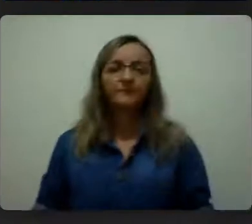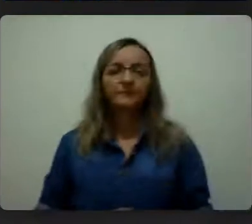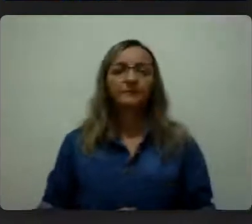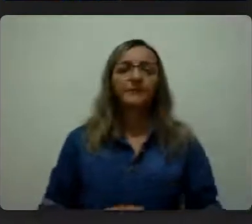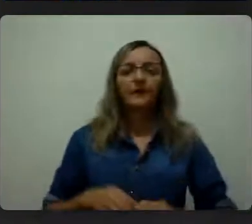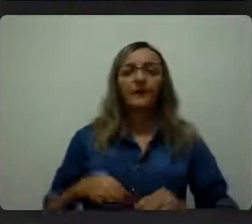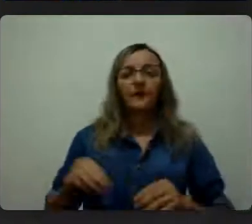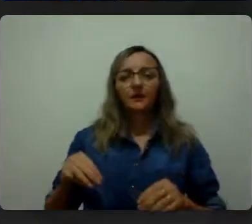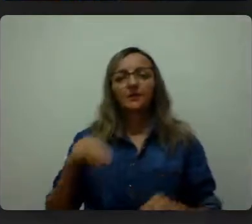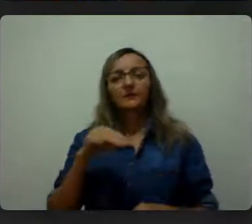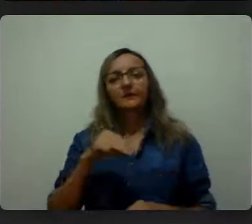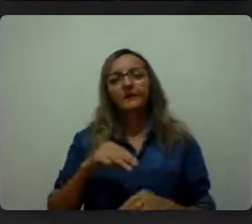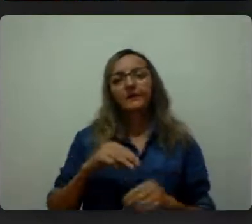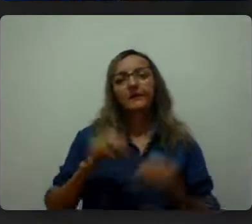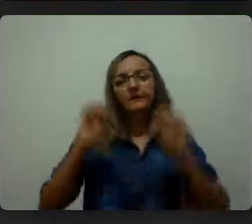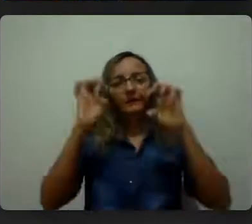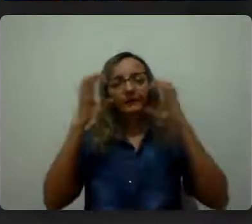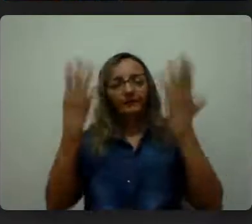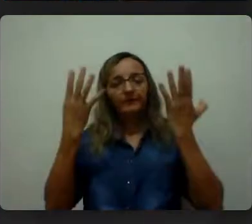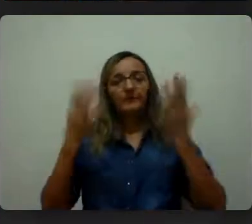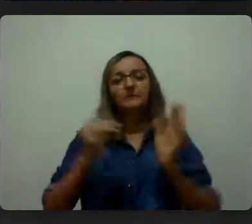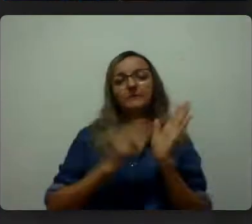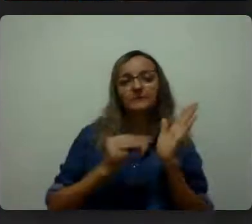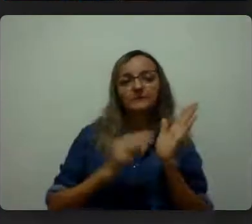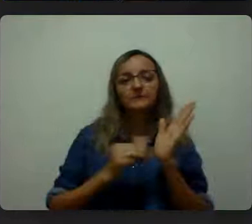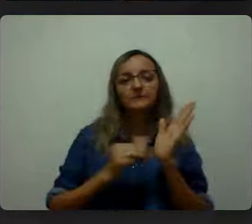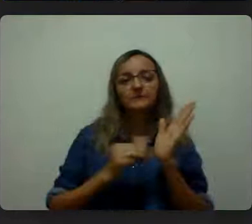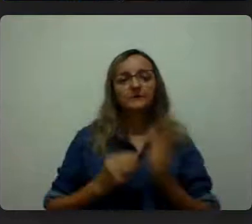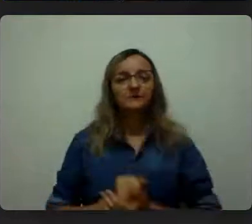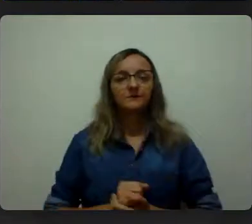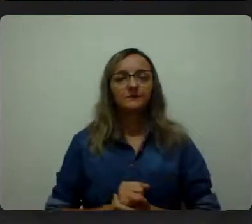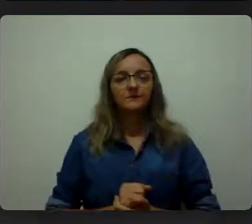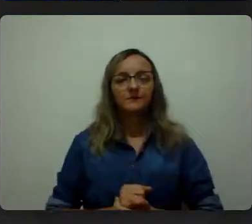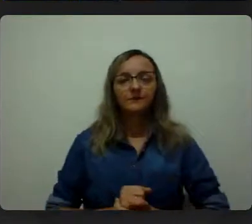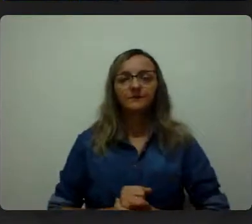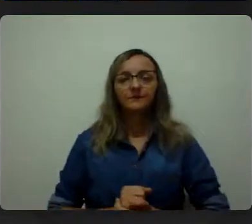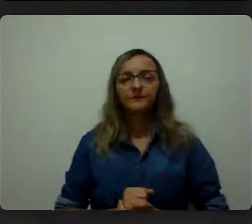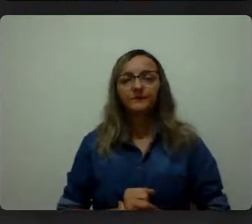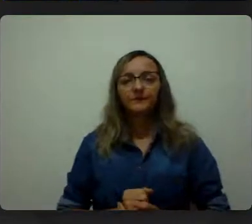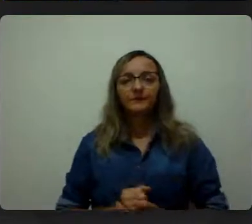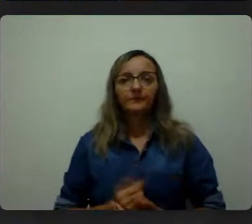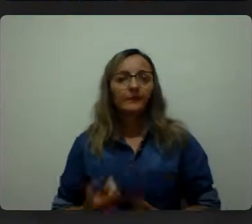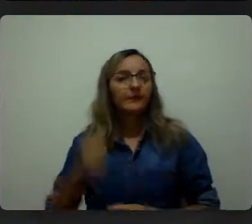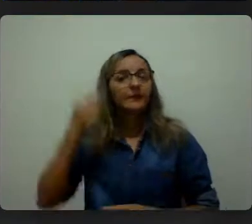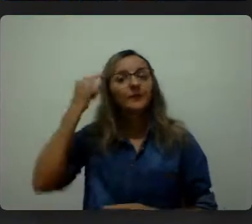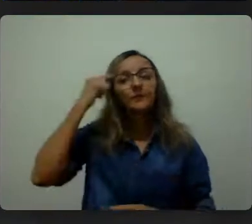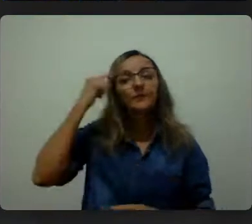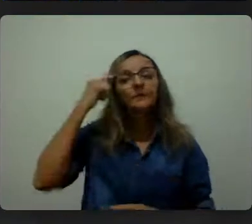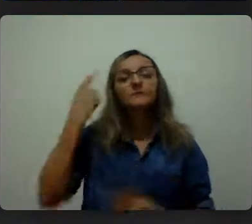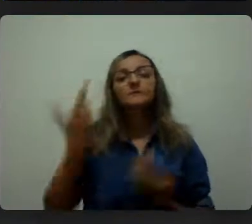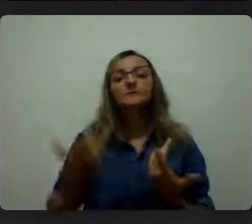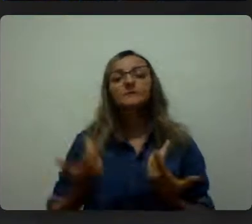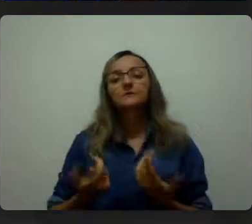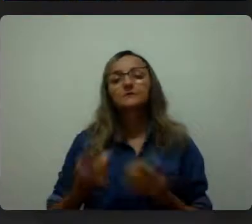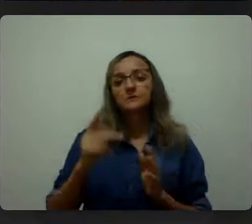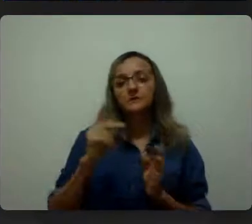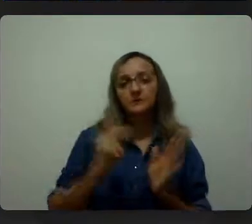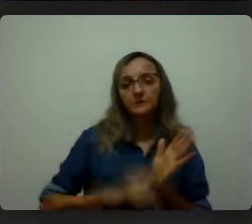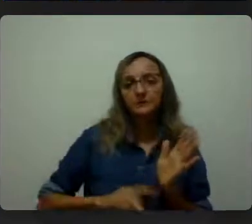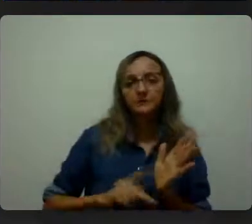uma experiência, né? É assim, inimaginável, né? Porque eles vão ter a oportunidade de vivenciar